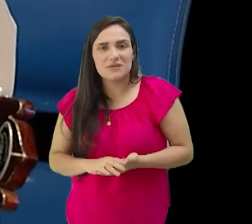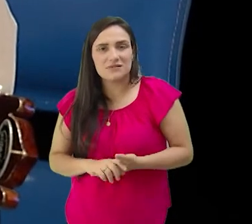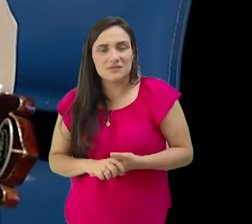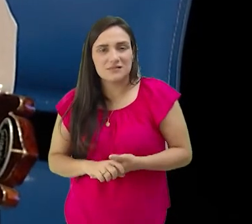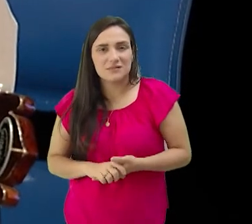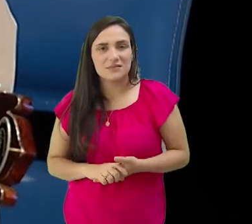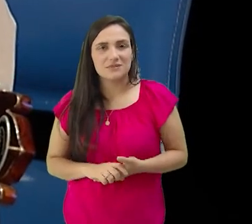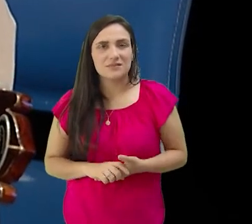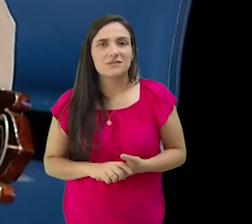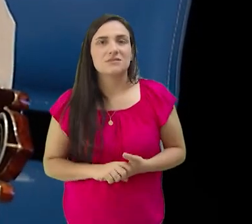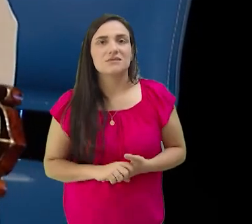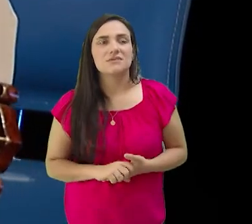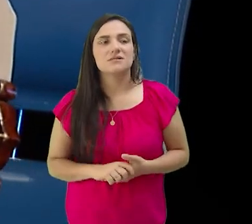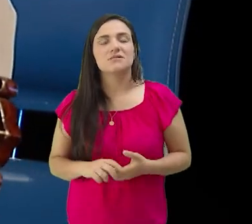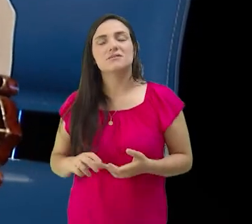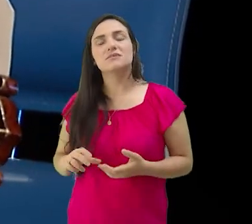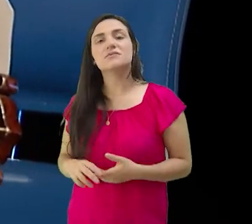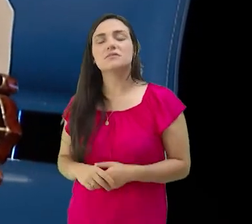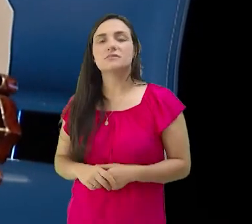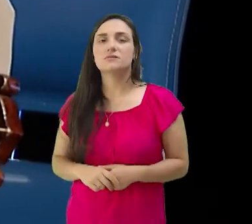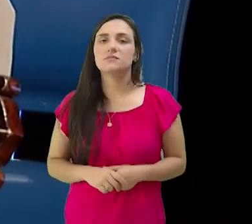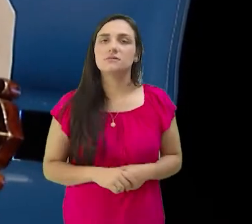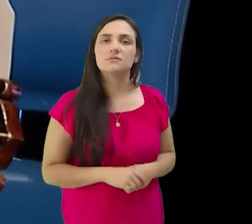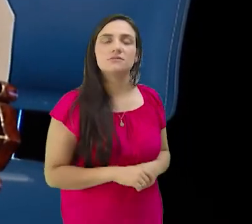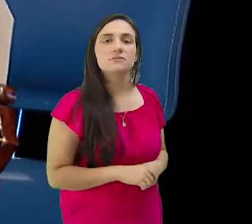ou de um mar ou terra.